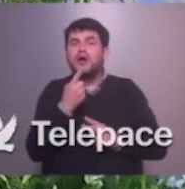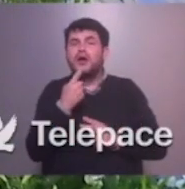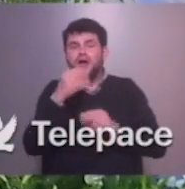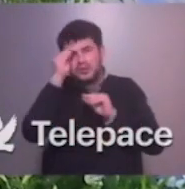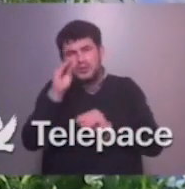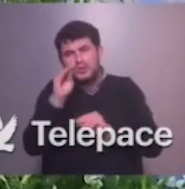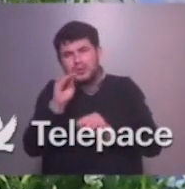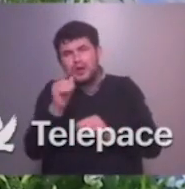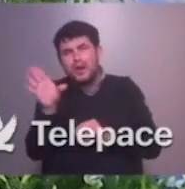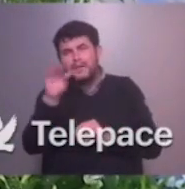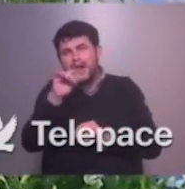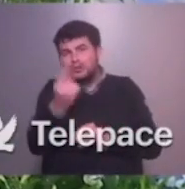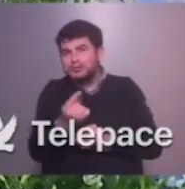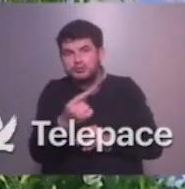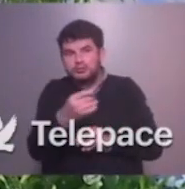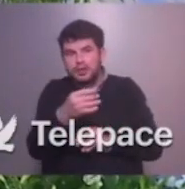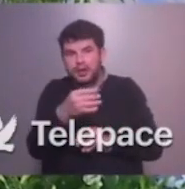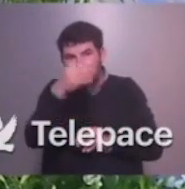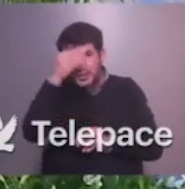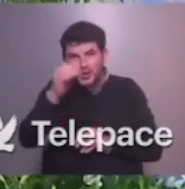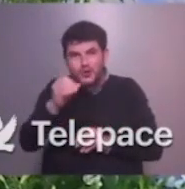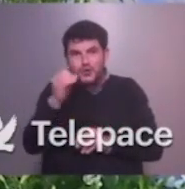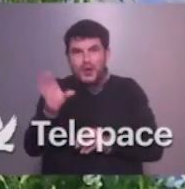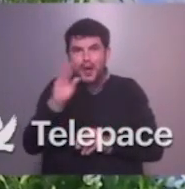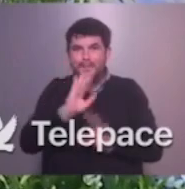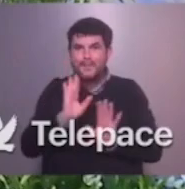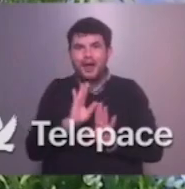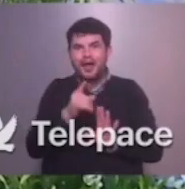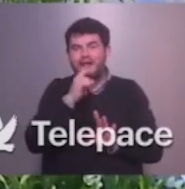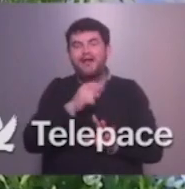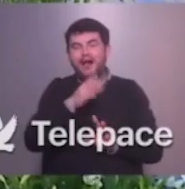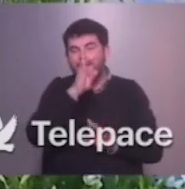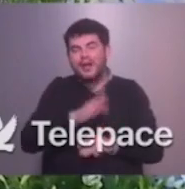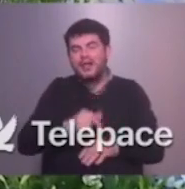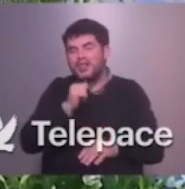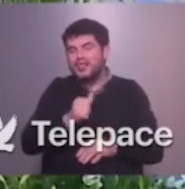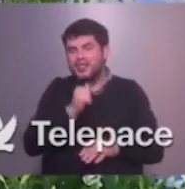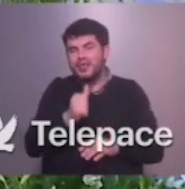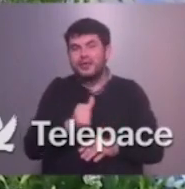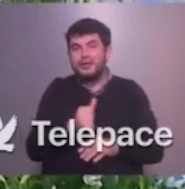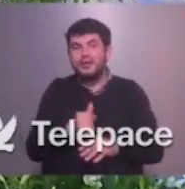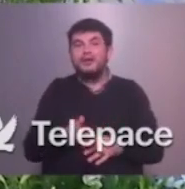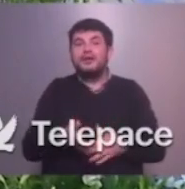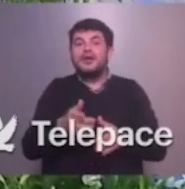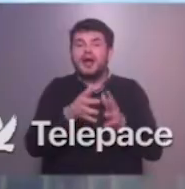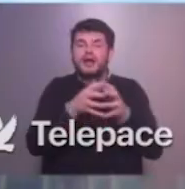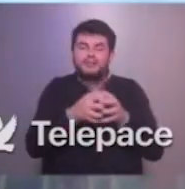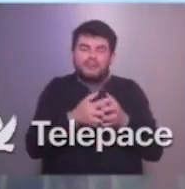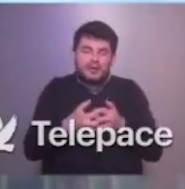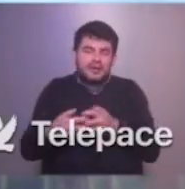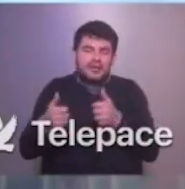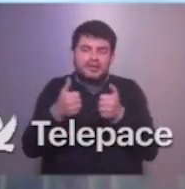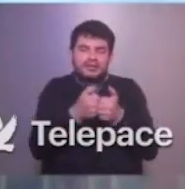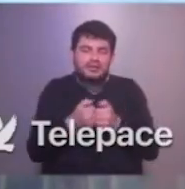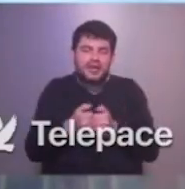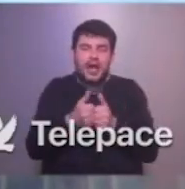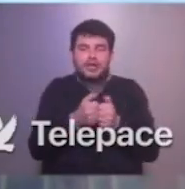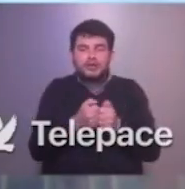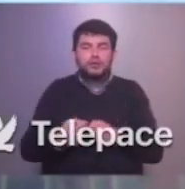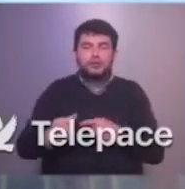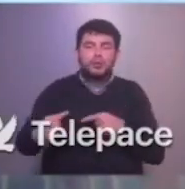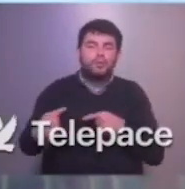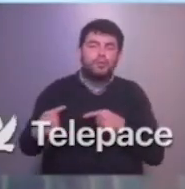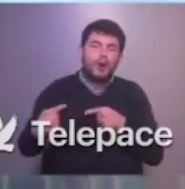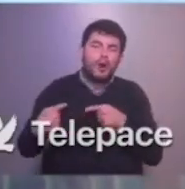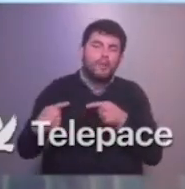uma recomendação que eles nunca mais esqueceram e sempre praticaram, e que foi a seguinte: rezai o